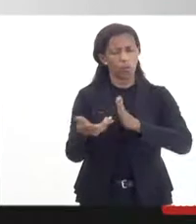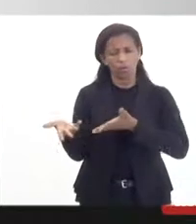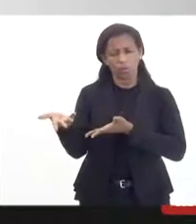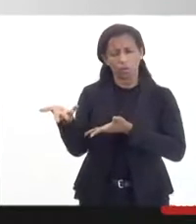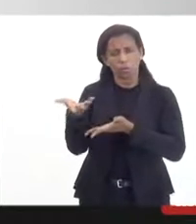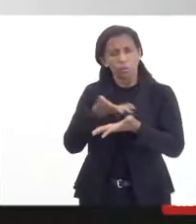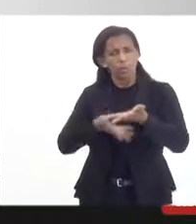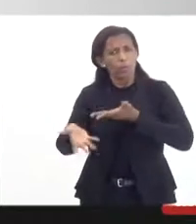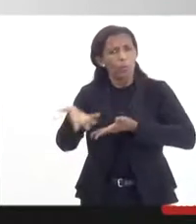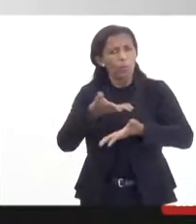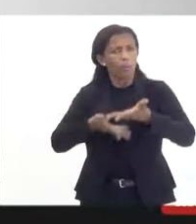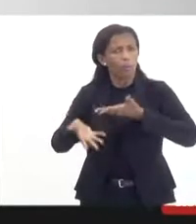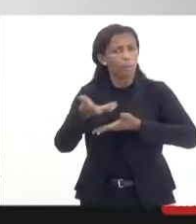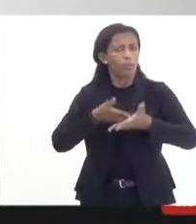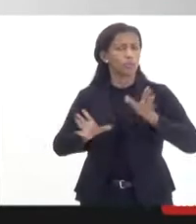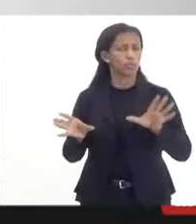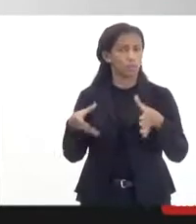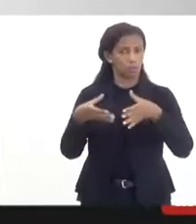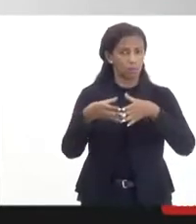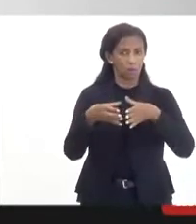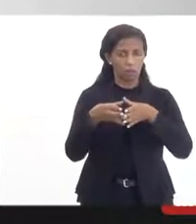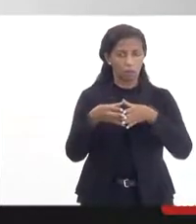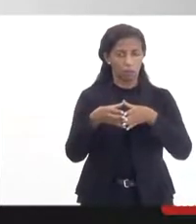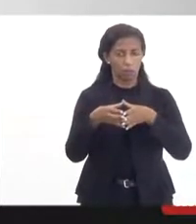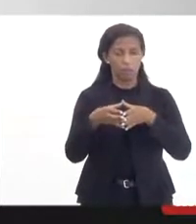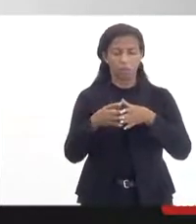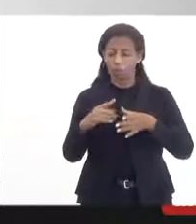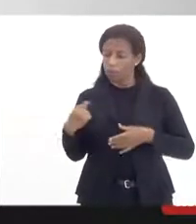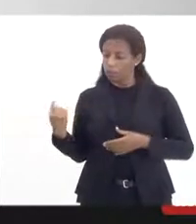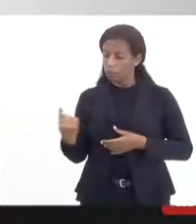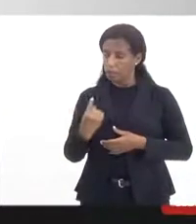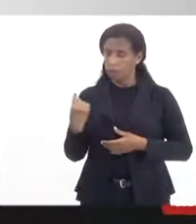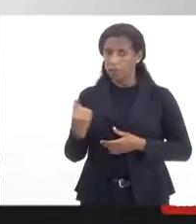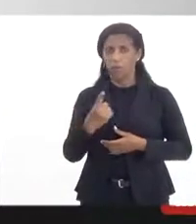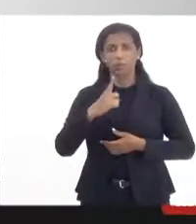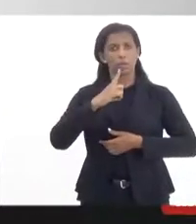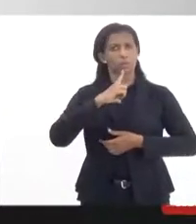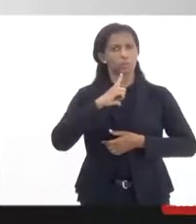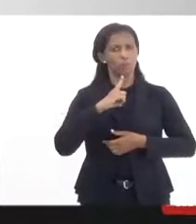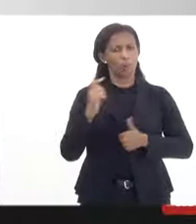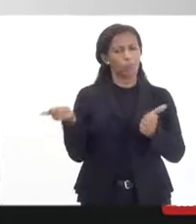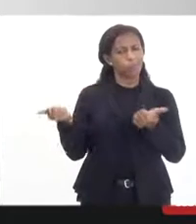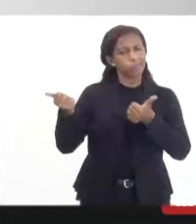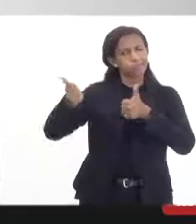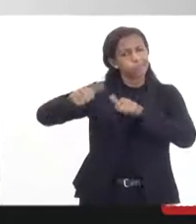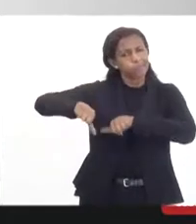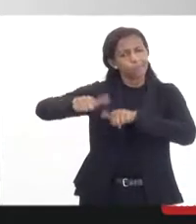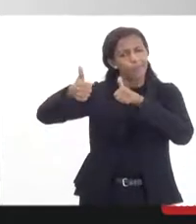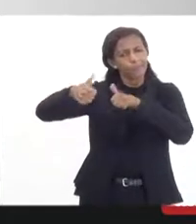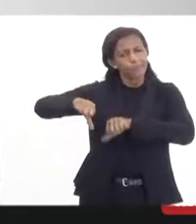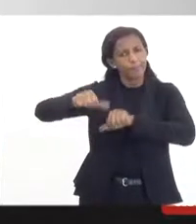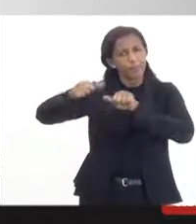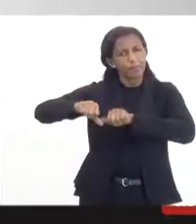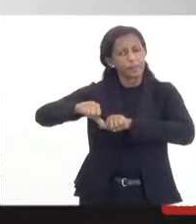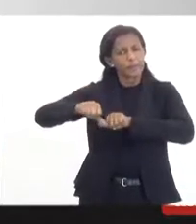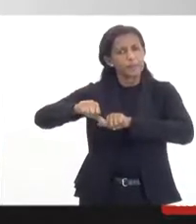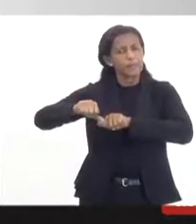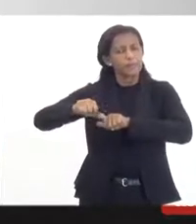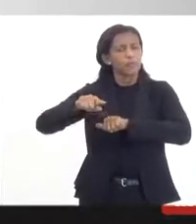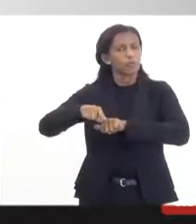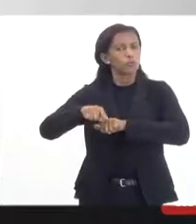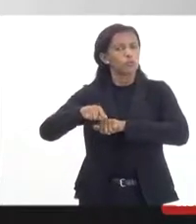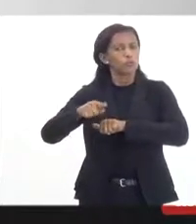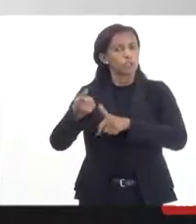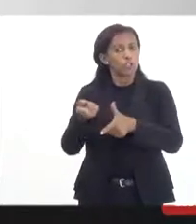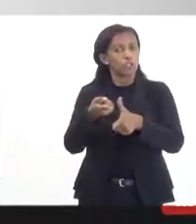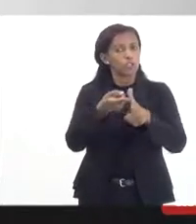com essa comissão, justamente para que nós tenhamos uma avaliação do contencioso em